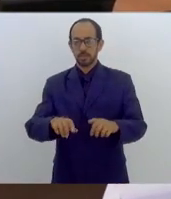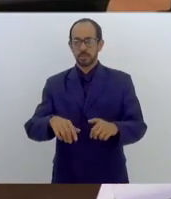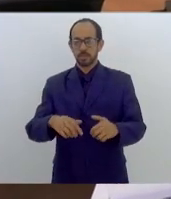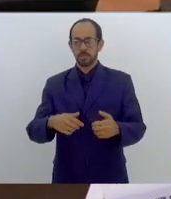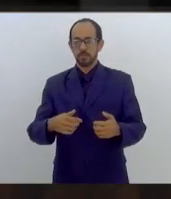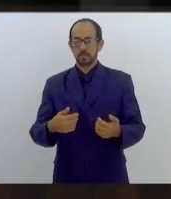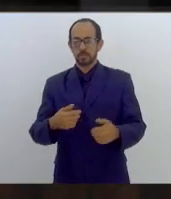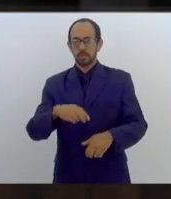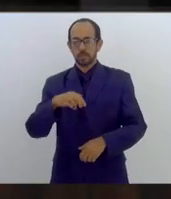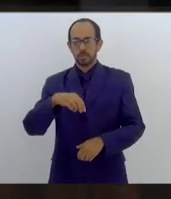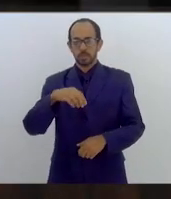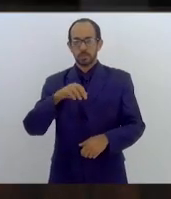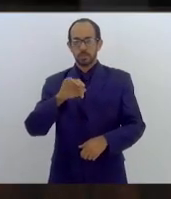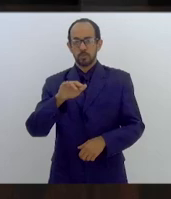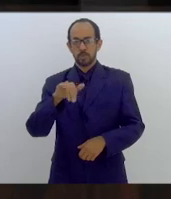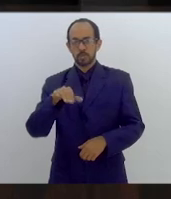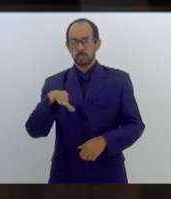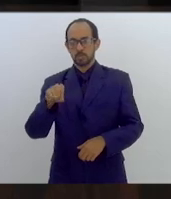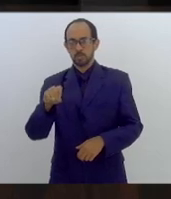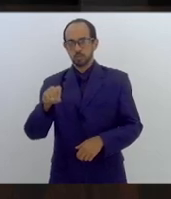de Magé, Francisco Marino,